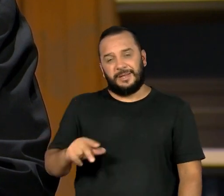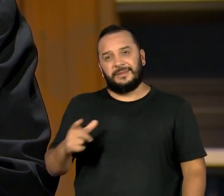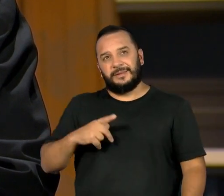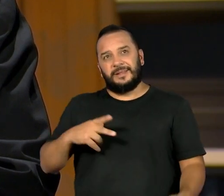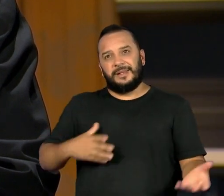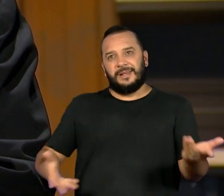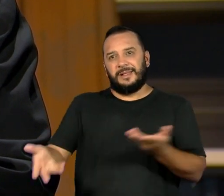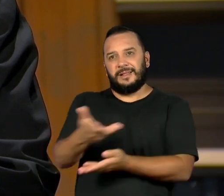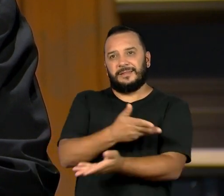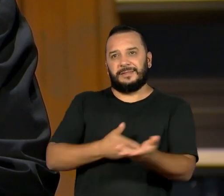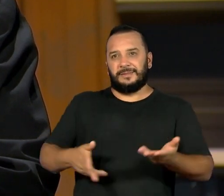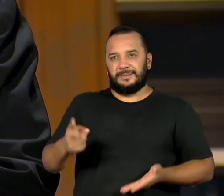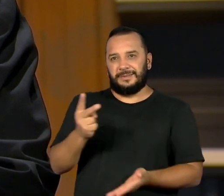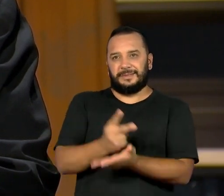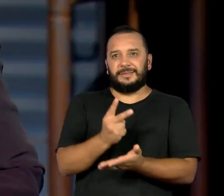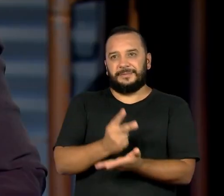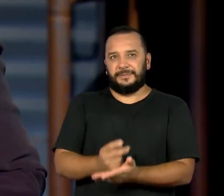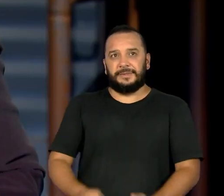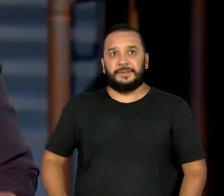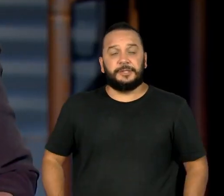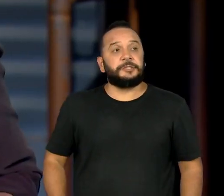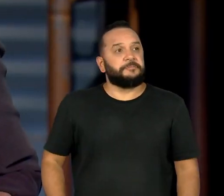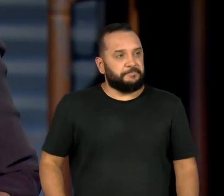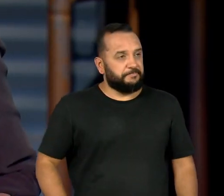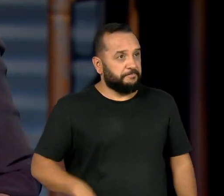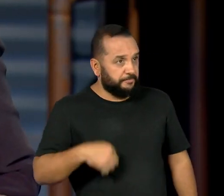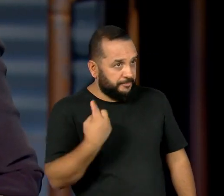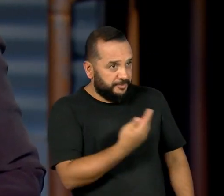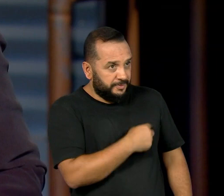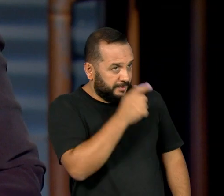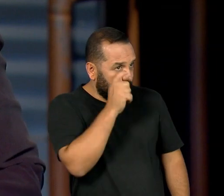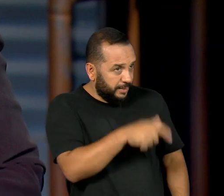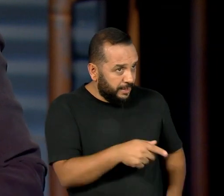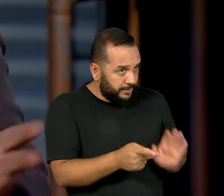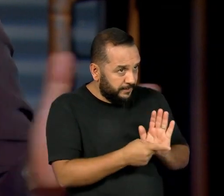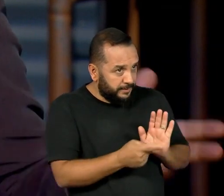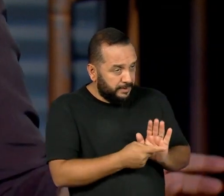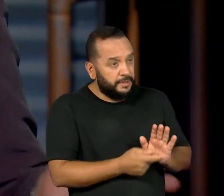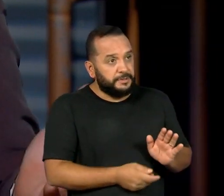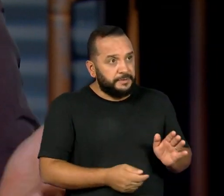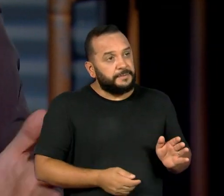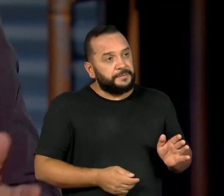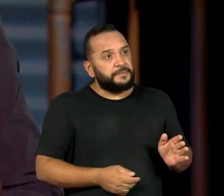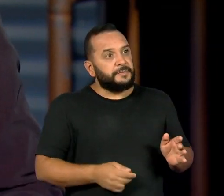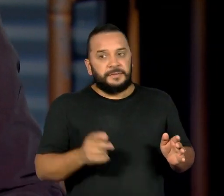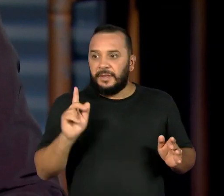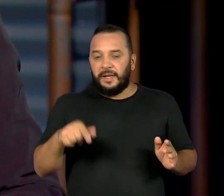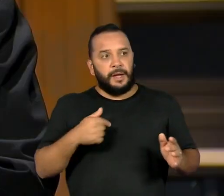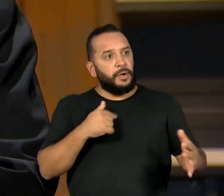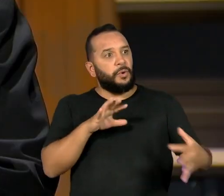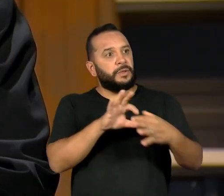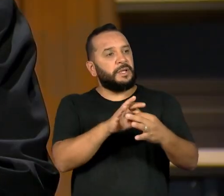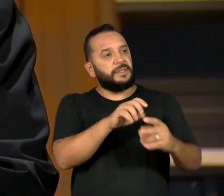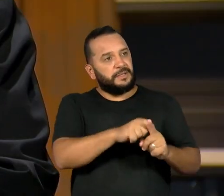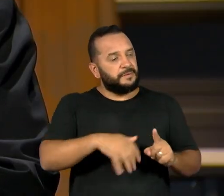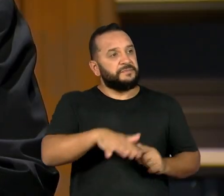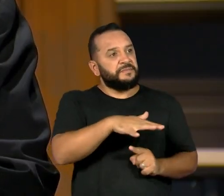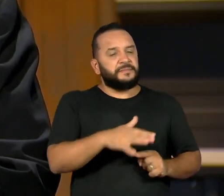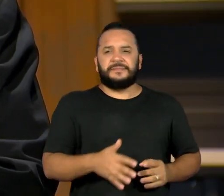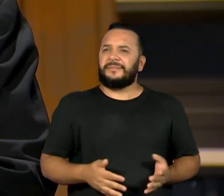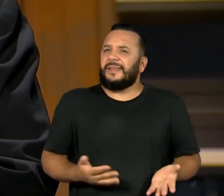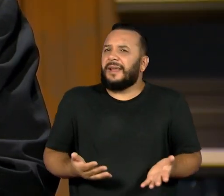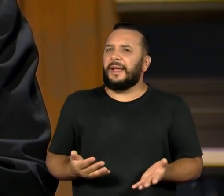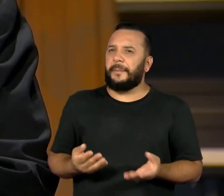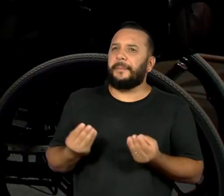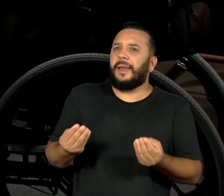o tempo todo. Que é o que nos interessa, né? Que é o que está ao redor, né? E, afinal de contas, para que eu